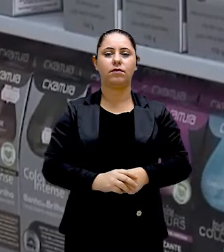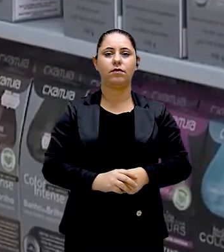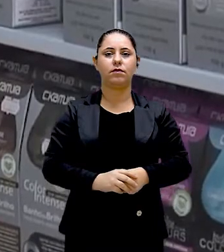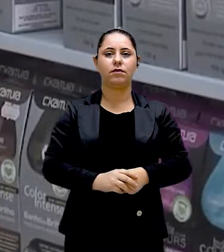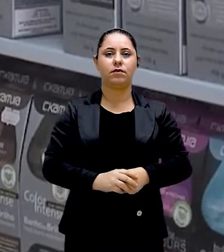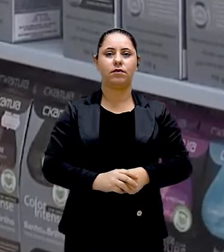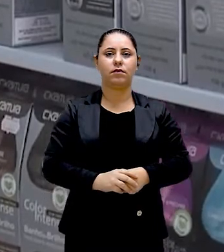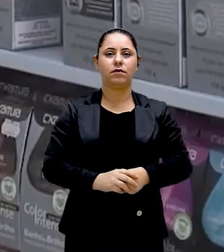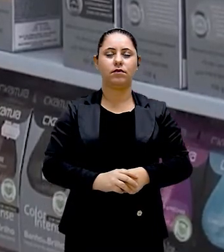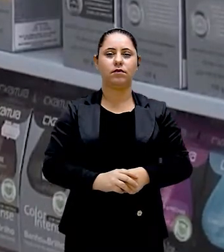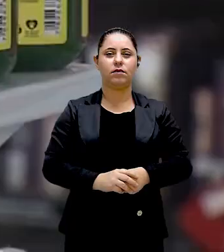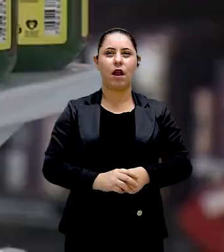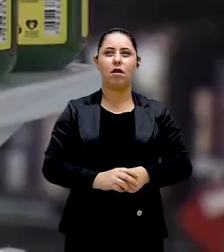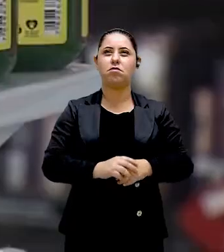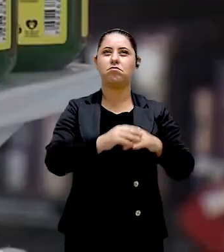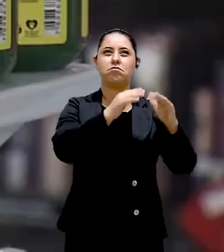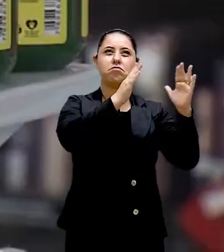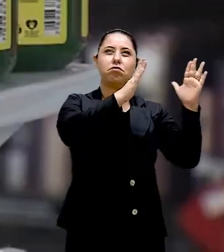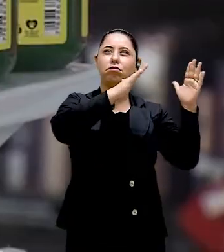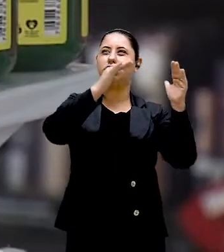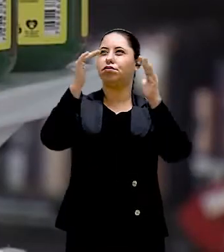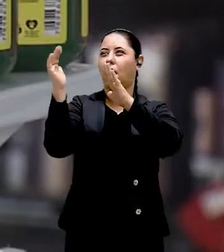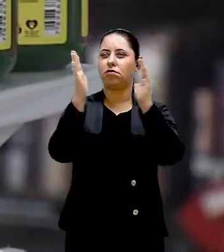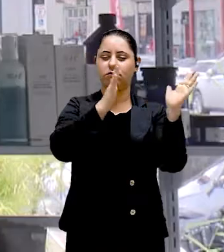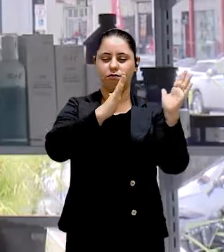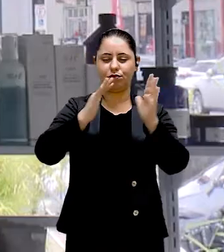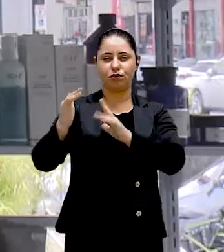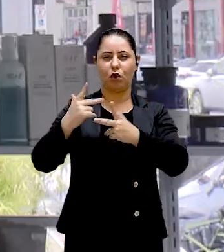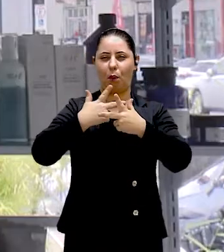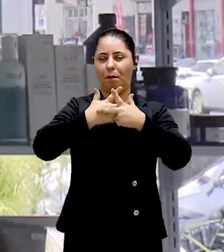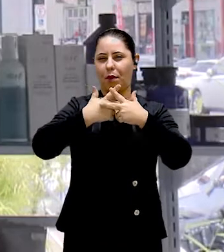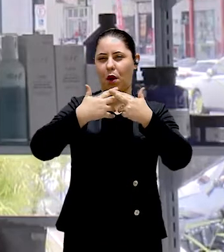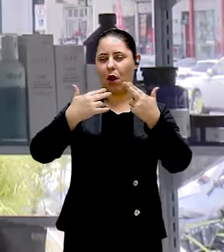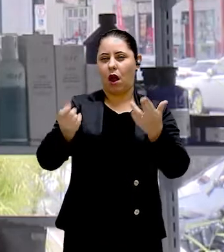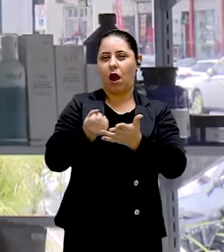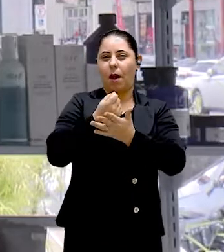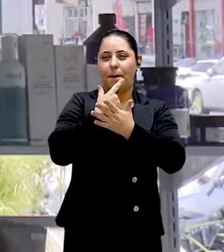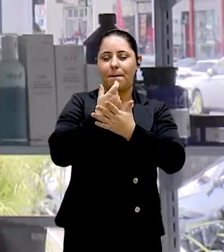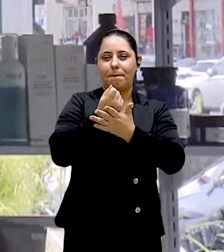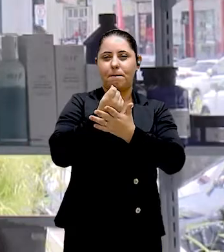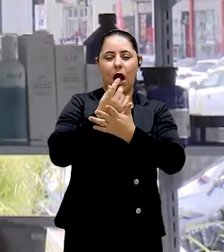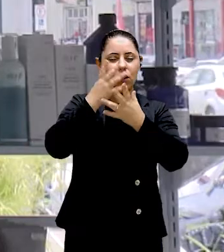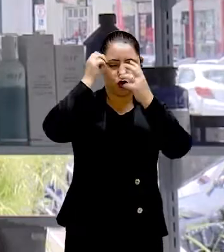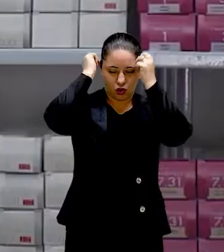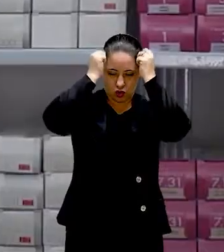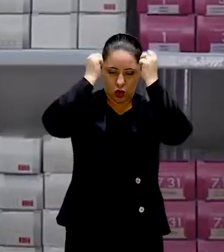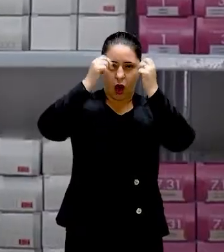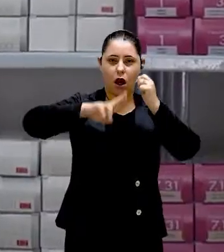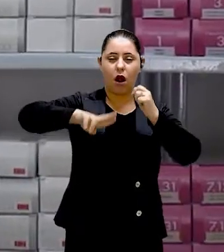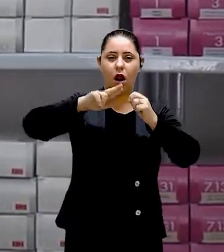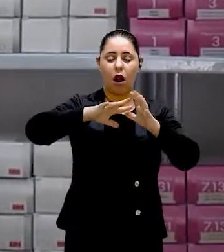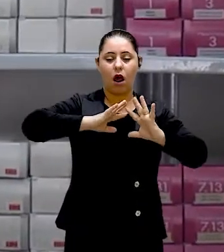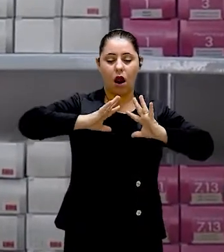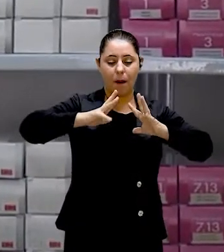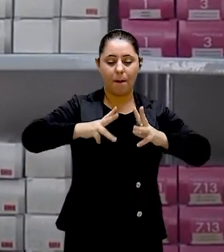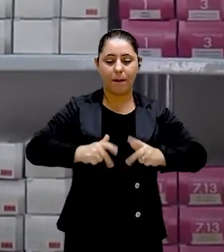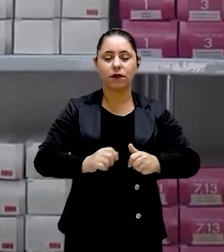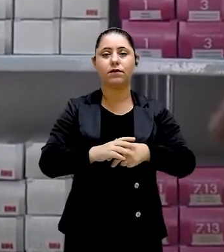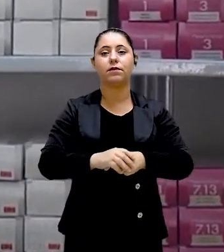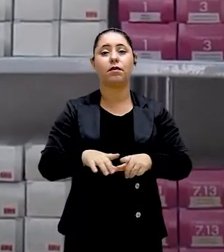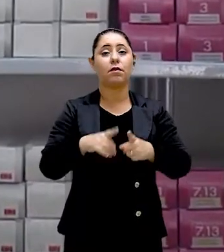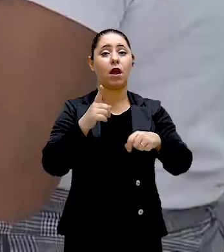Nas prateleiras, uma infinidade de produtos, remédios, shampoos, materiais de limpeza. Mas na hora da